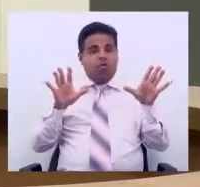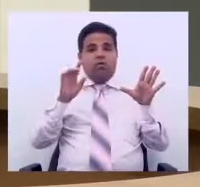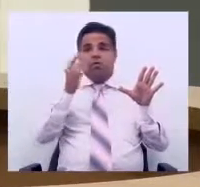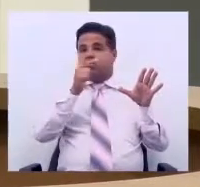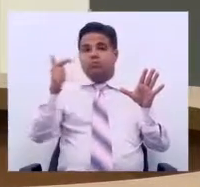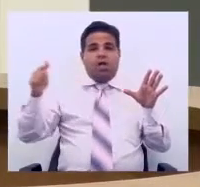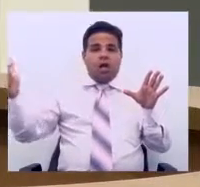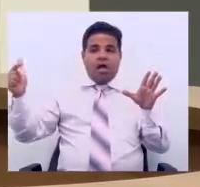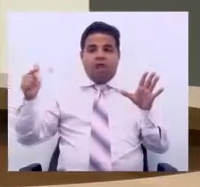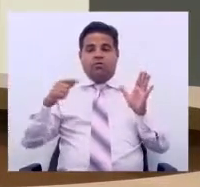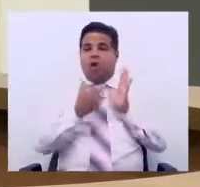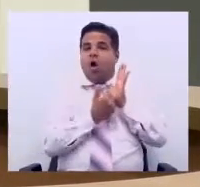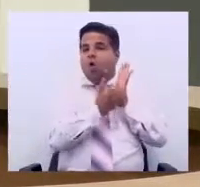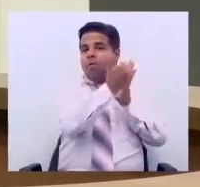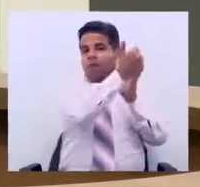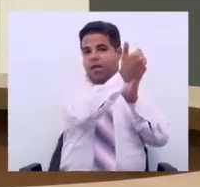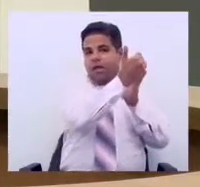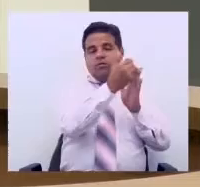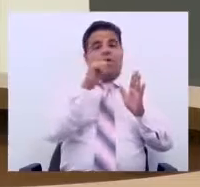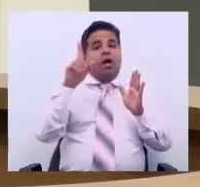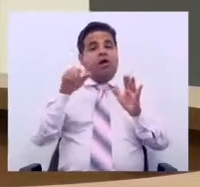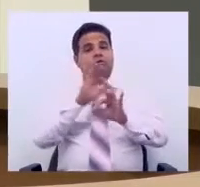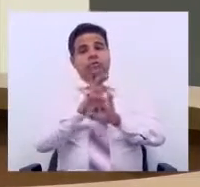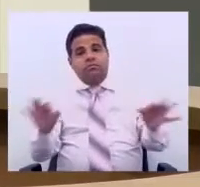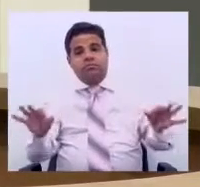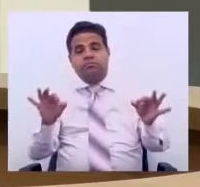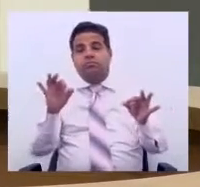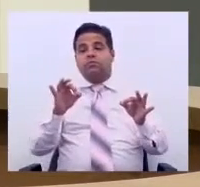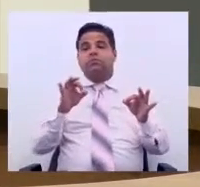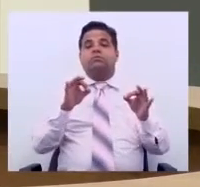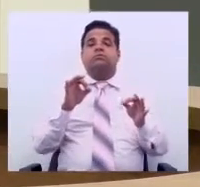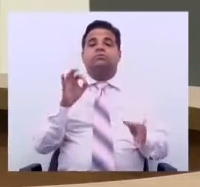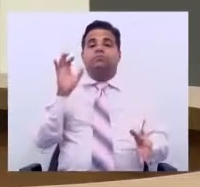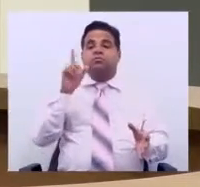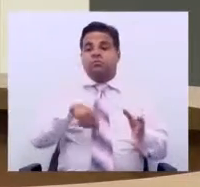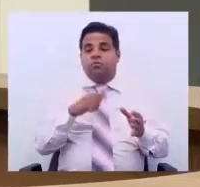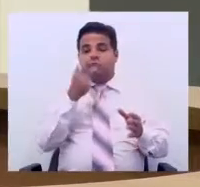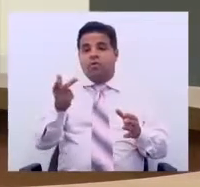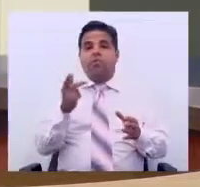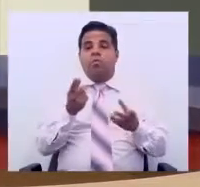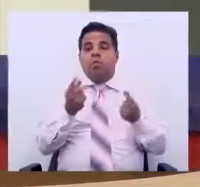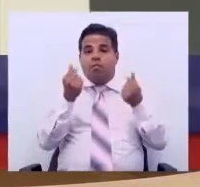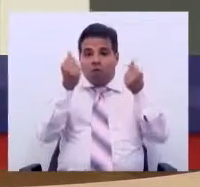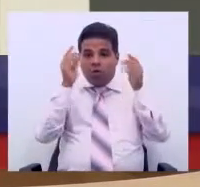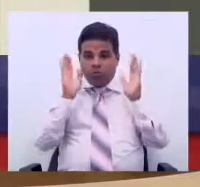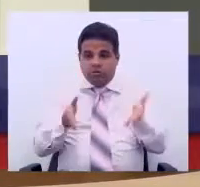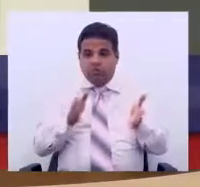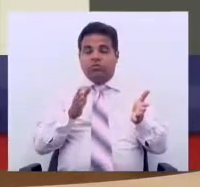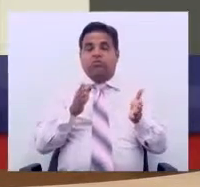não há nenhum aumento. Simplesmente está ratificando um valor que já vinha